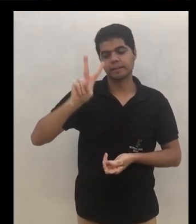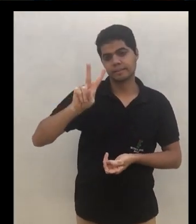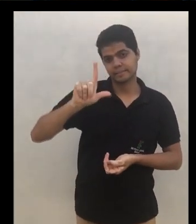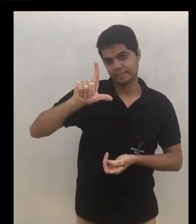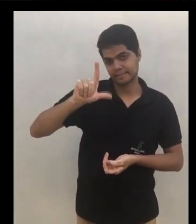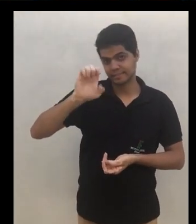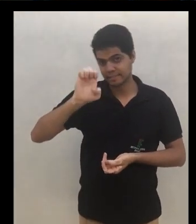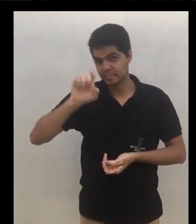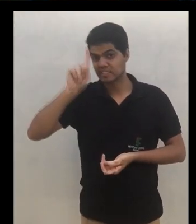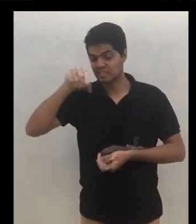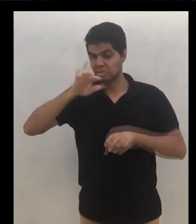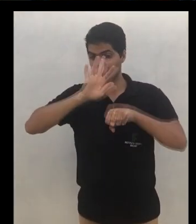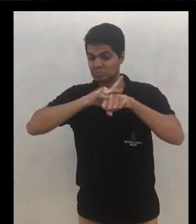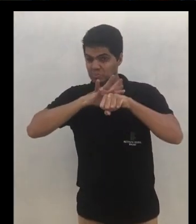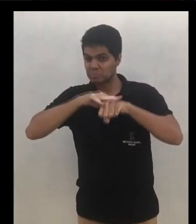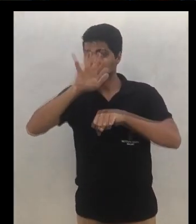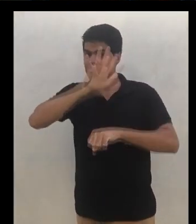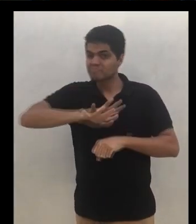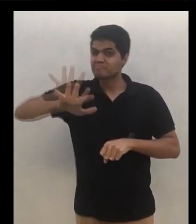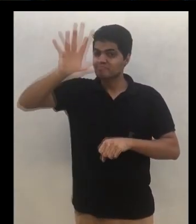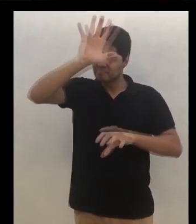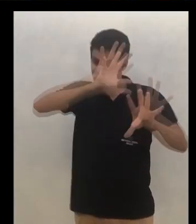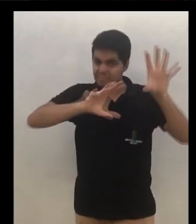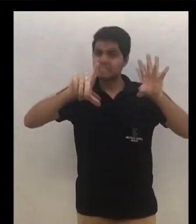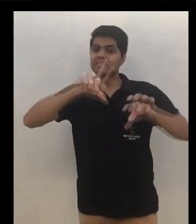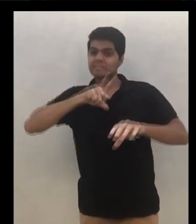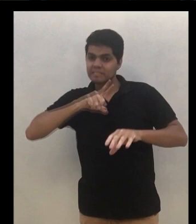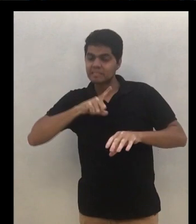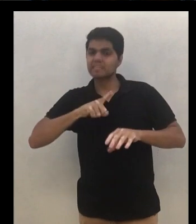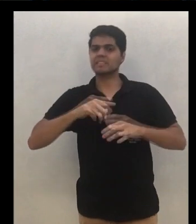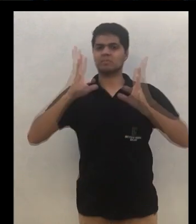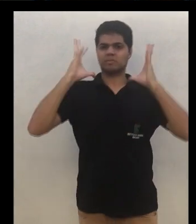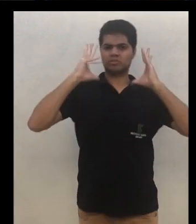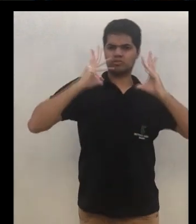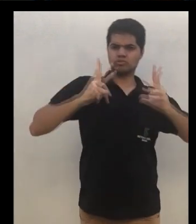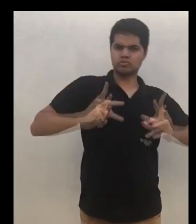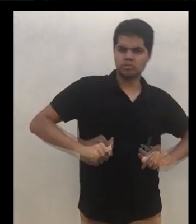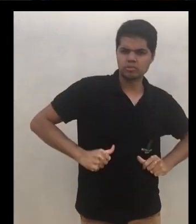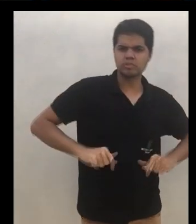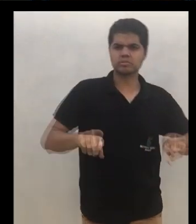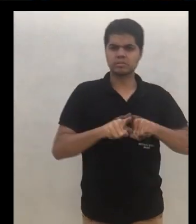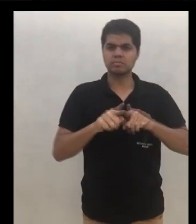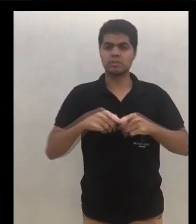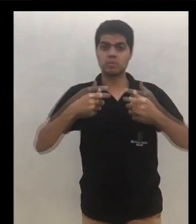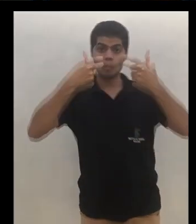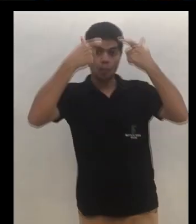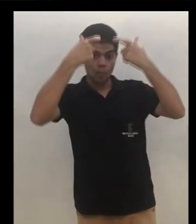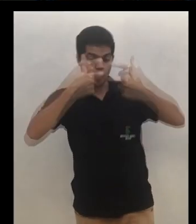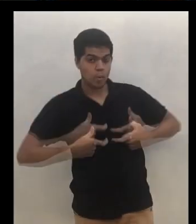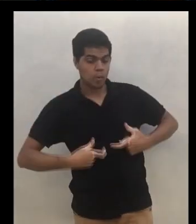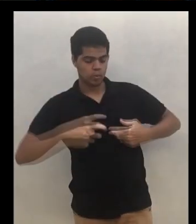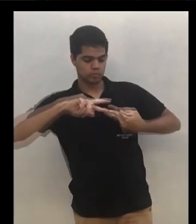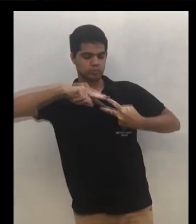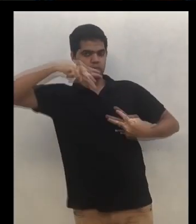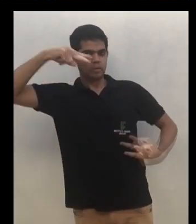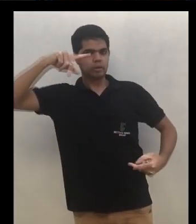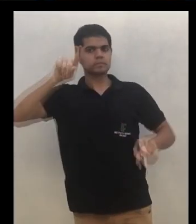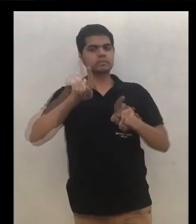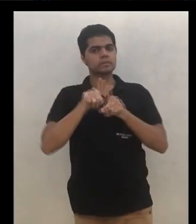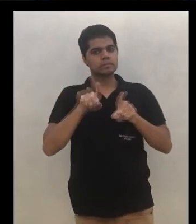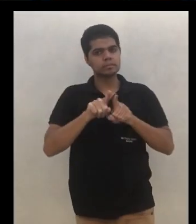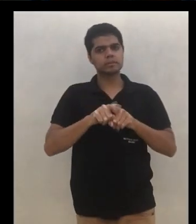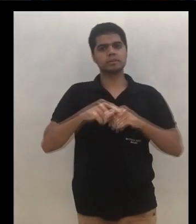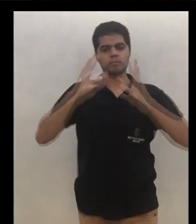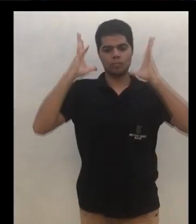é vacina, higiene, tomar banho antes de entrar nas instalações, usar o pedilúvio com a cal,